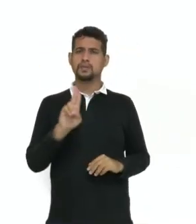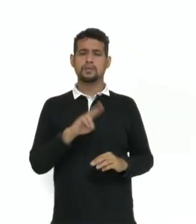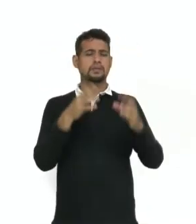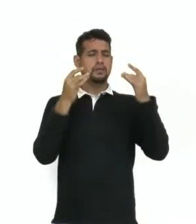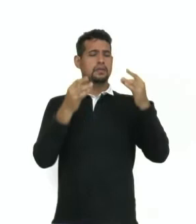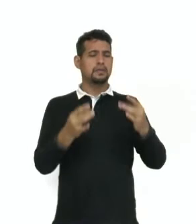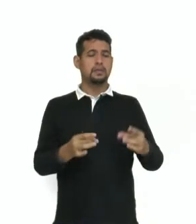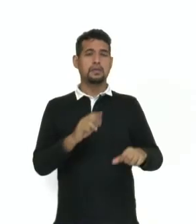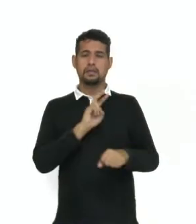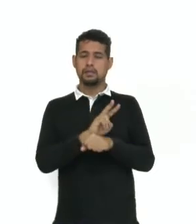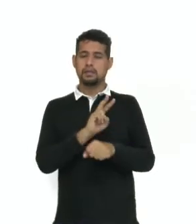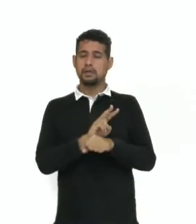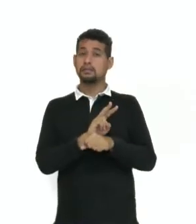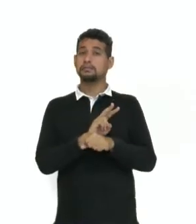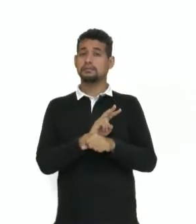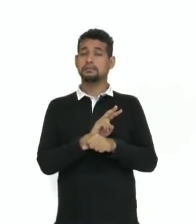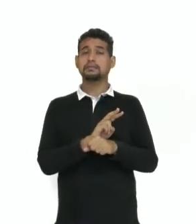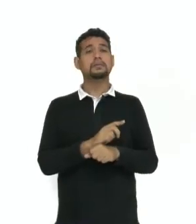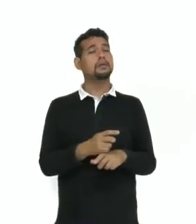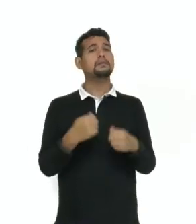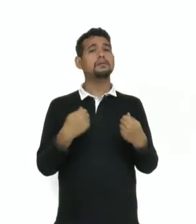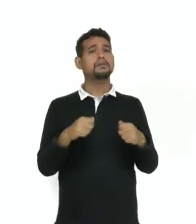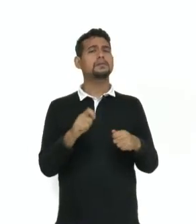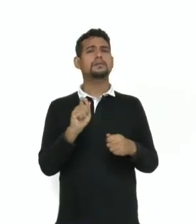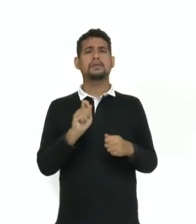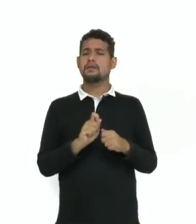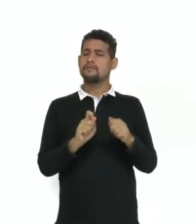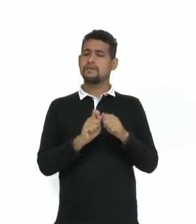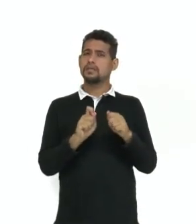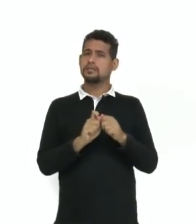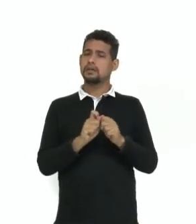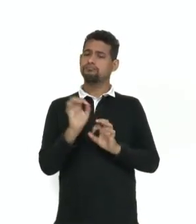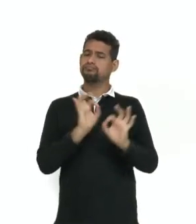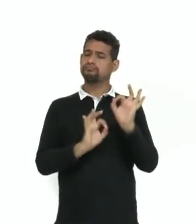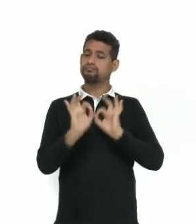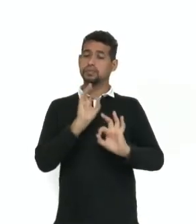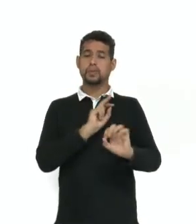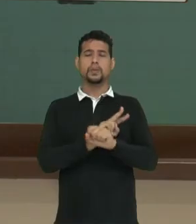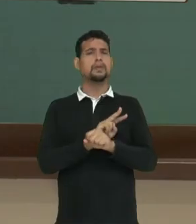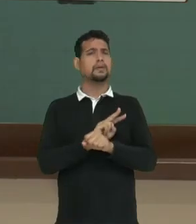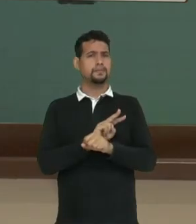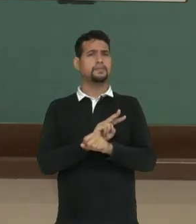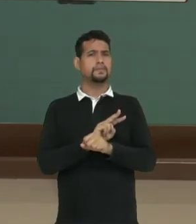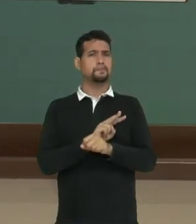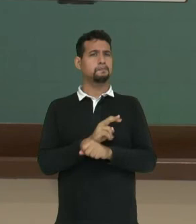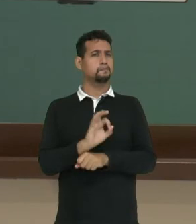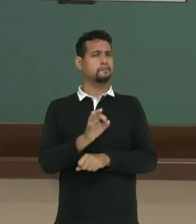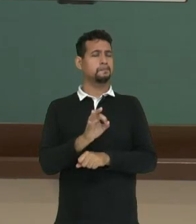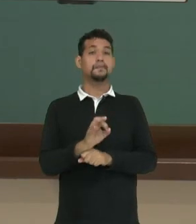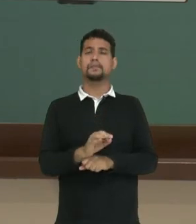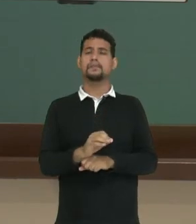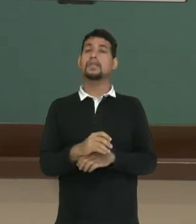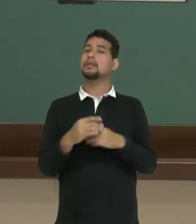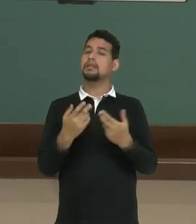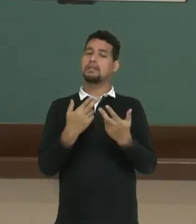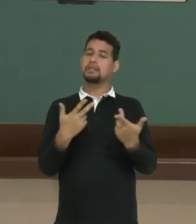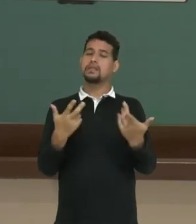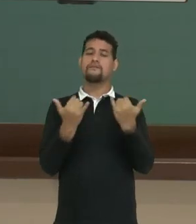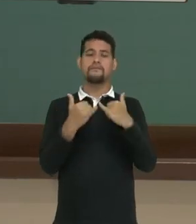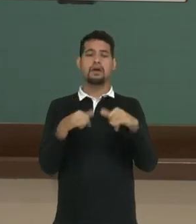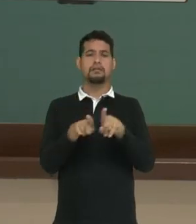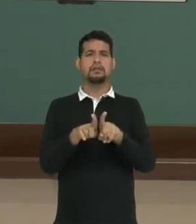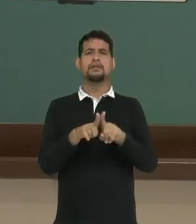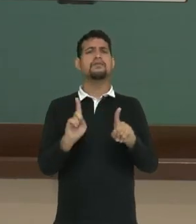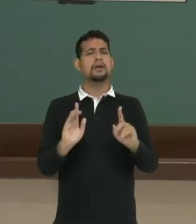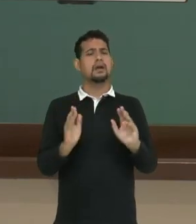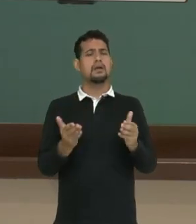de prevenção, né, então a necessidade de fazer as medidas de prevenção, certo? De posse dessas informações,